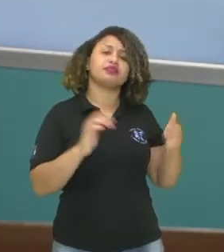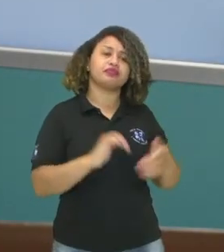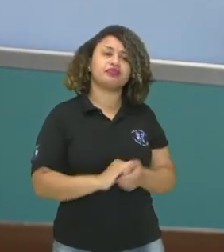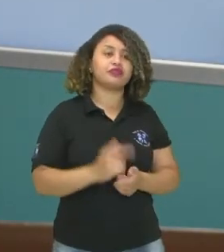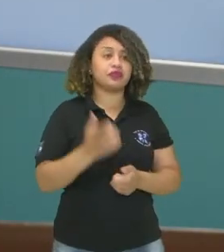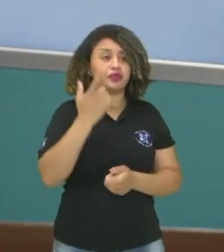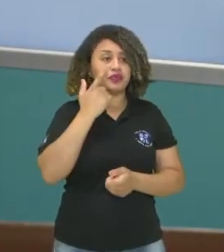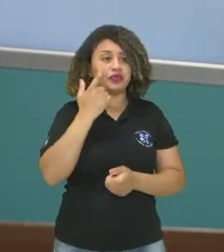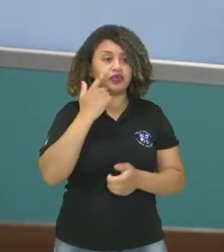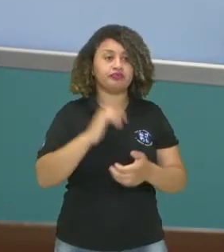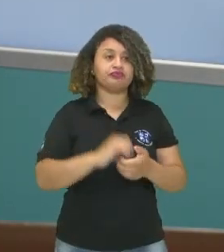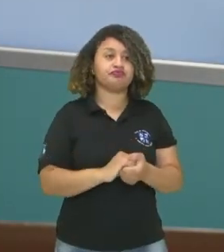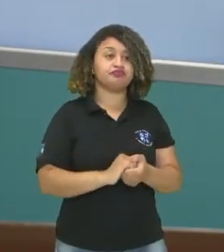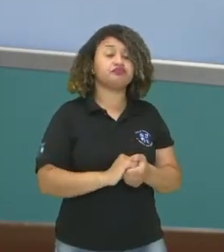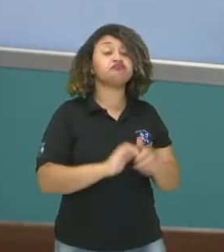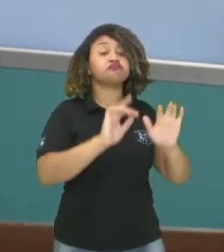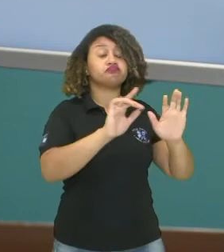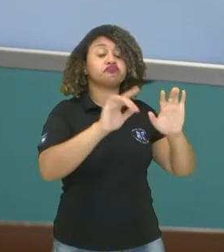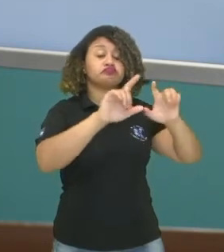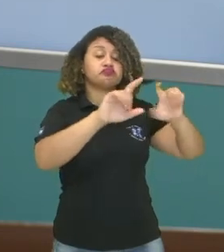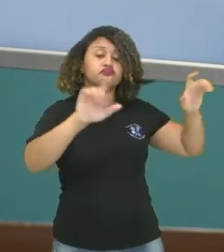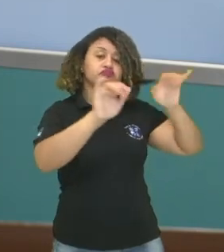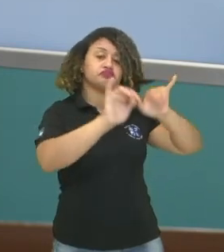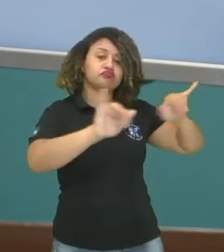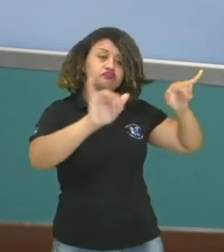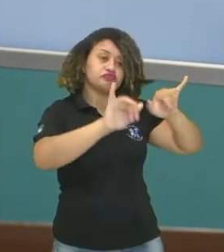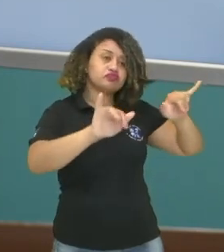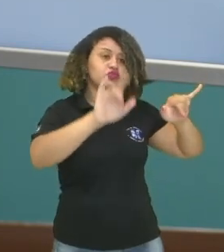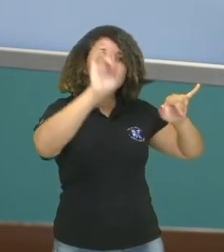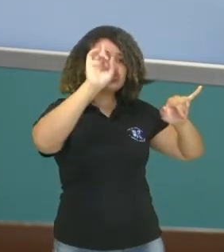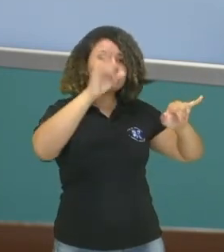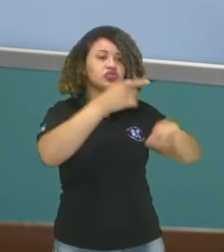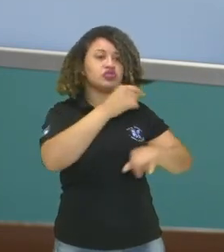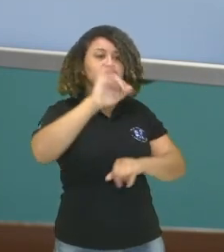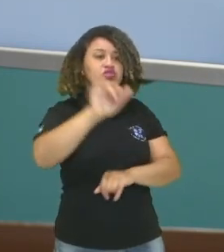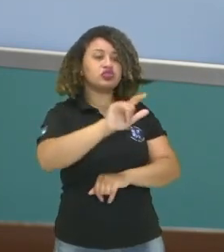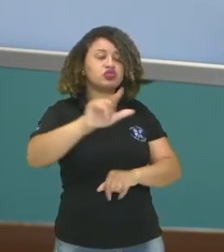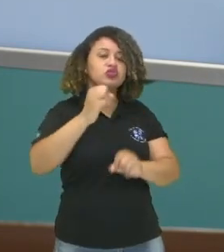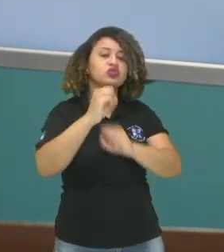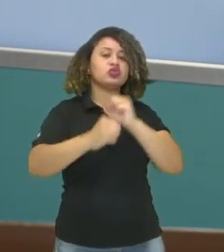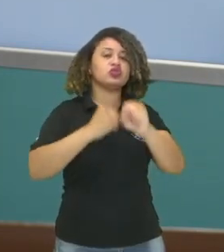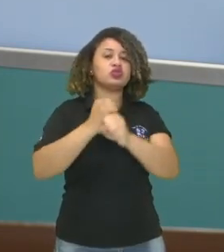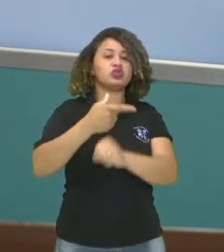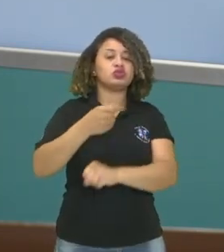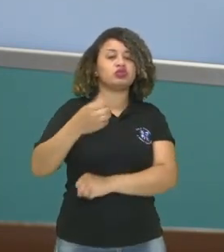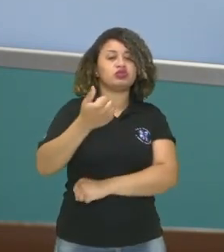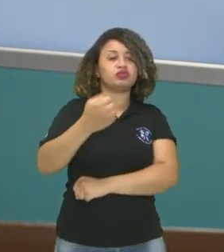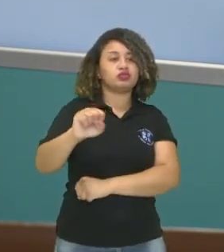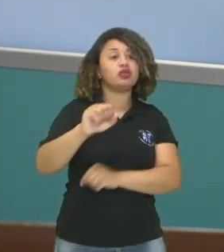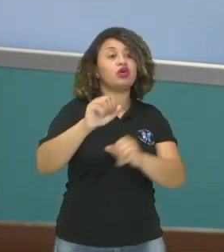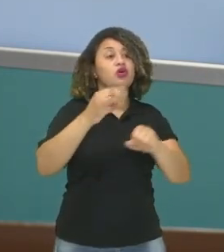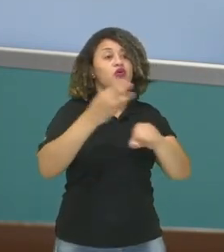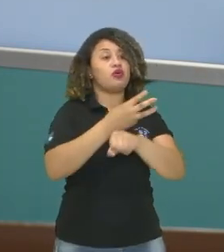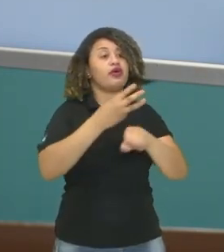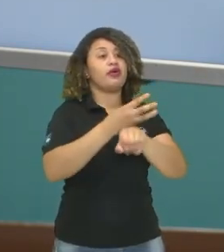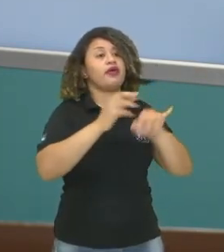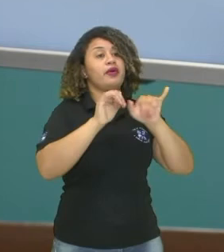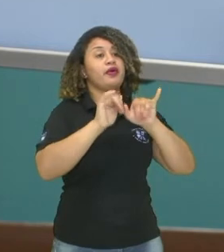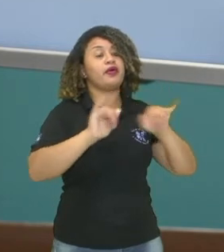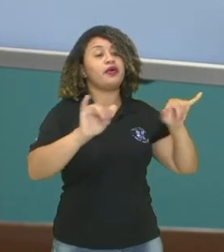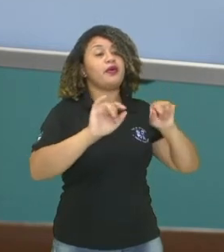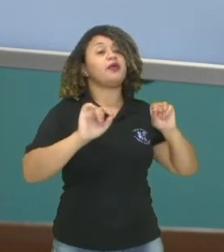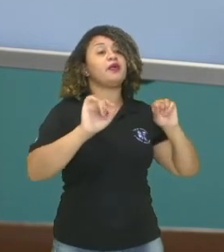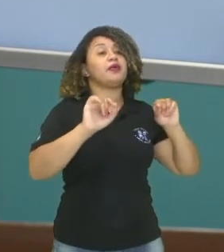comigo. Aqui, na manchete desse dia 20 de julho de 2018, o WhatsApp anuncia que